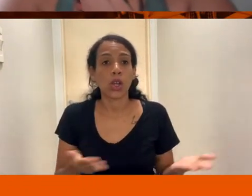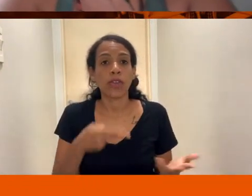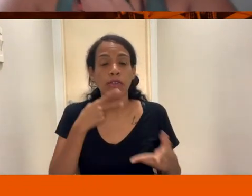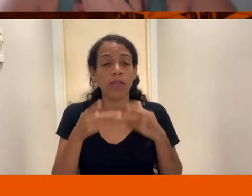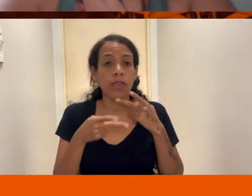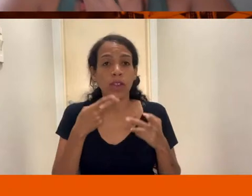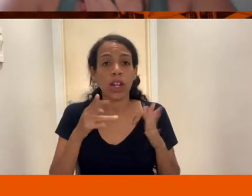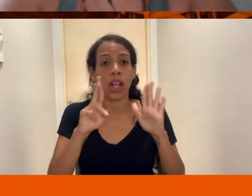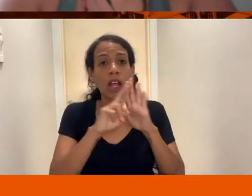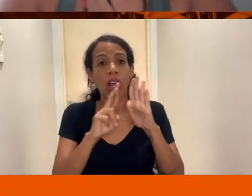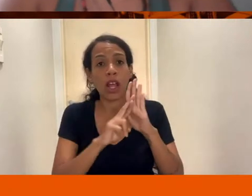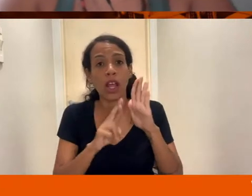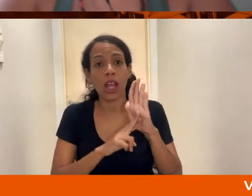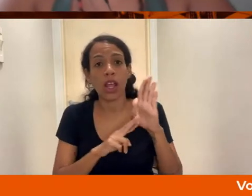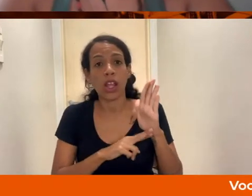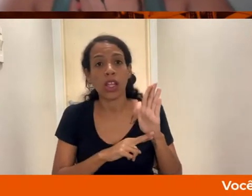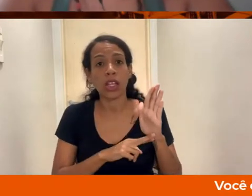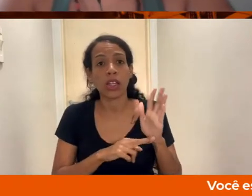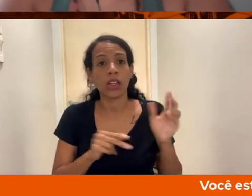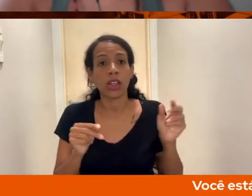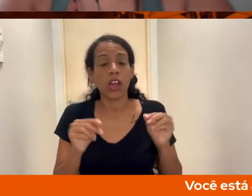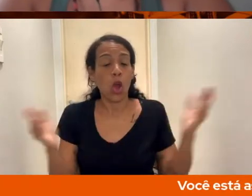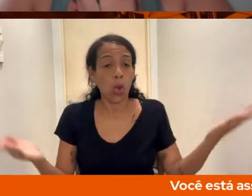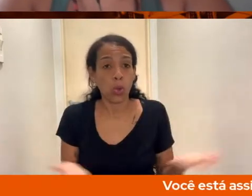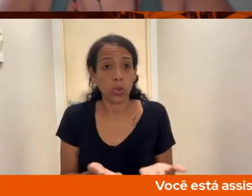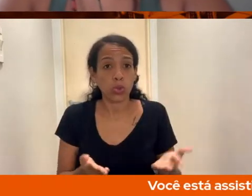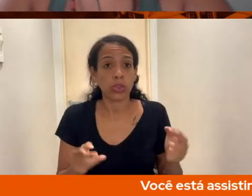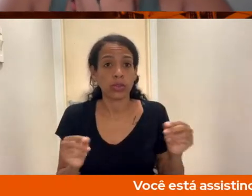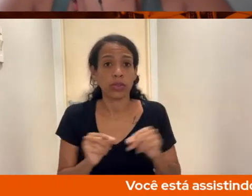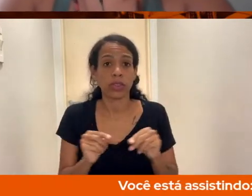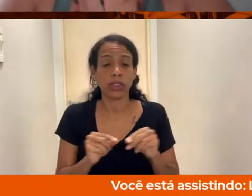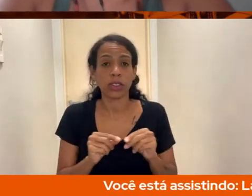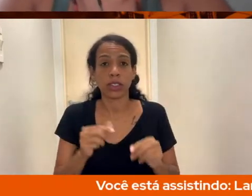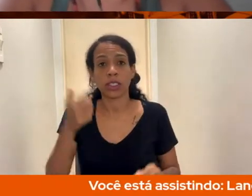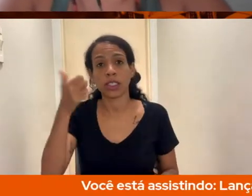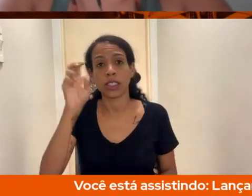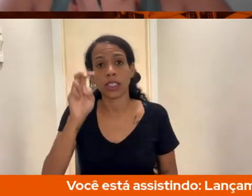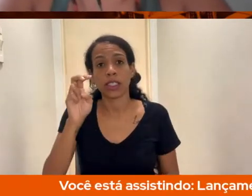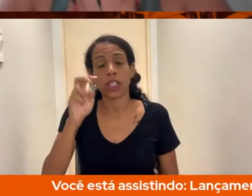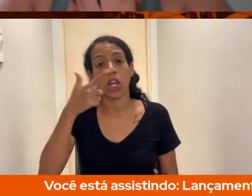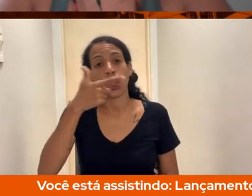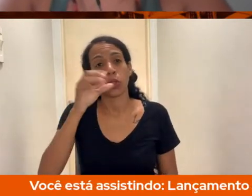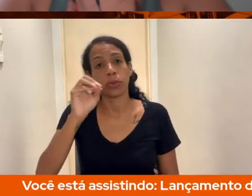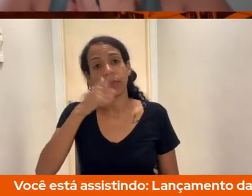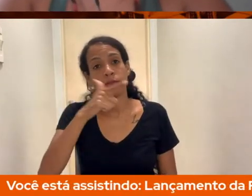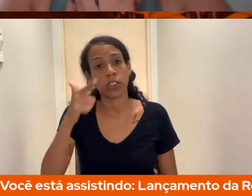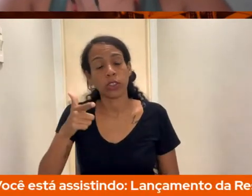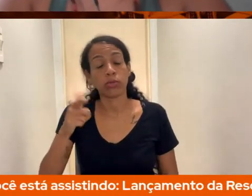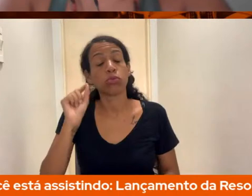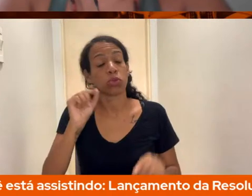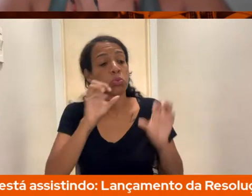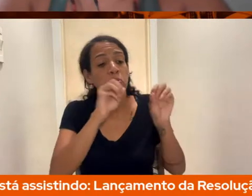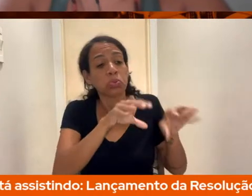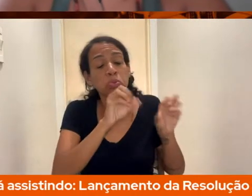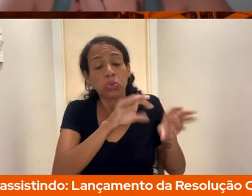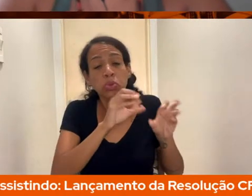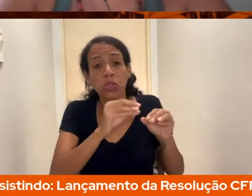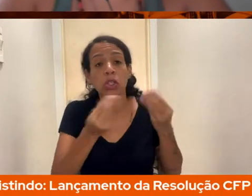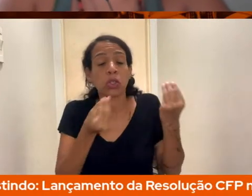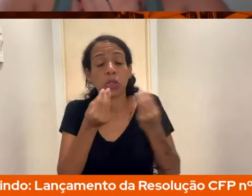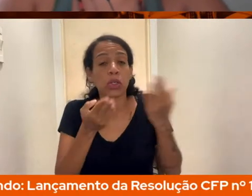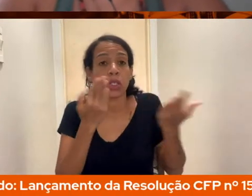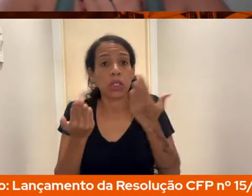a resolução que nós lançamos hoje, né, a resolução 15 de 2022, ela orienta a atuação profissional